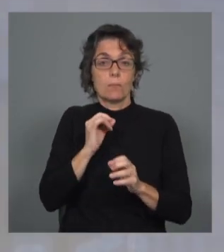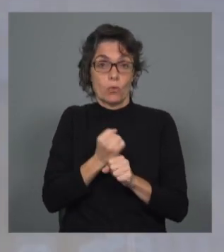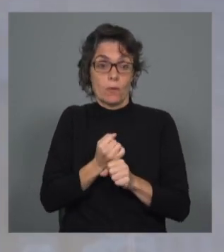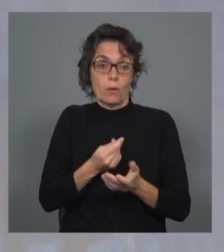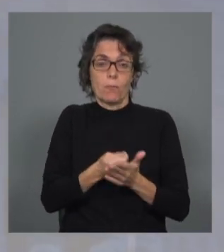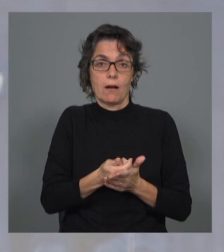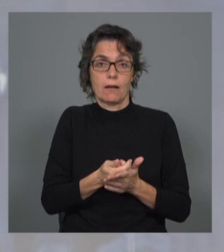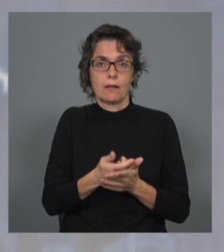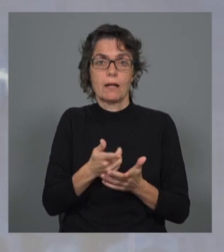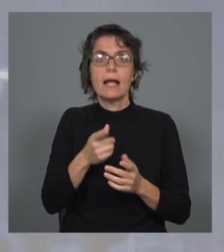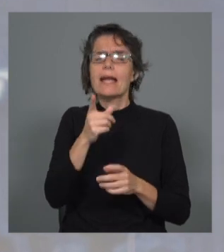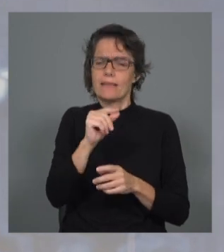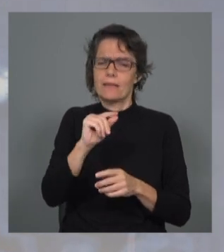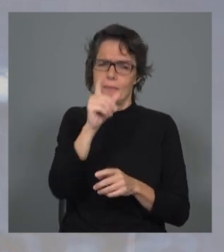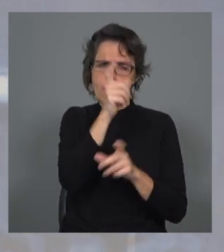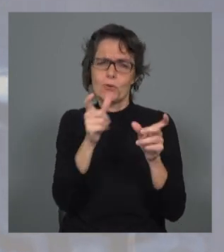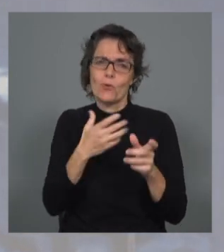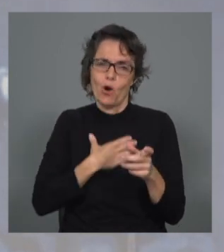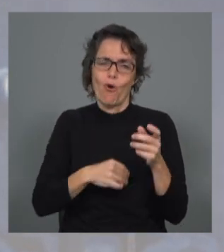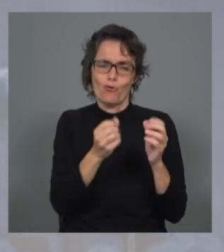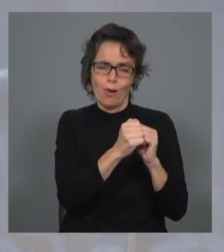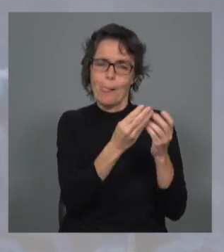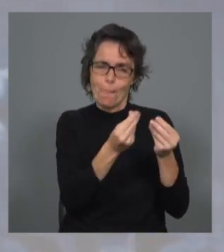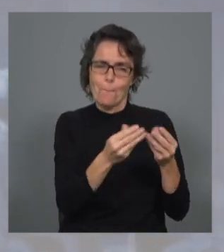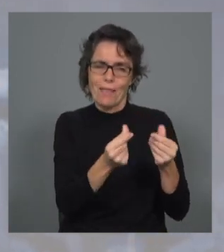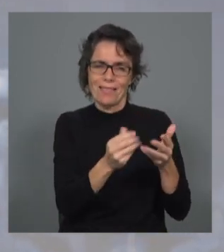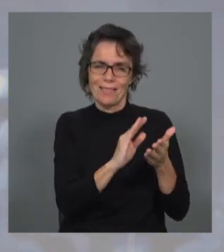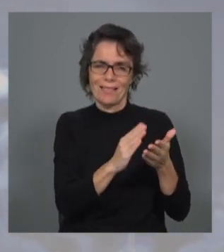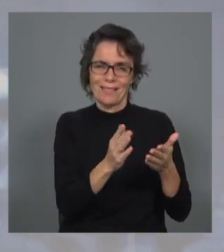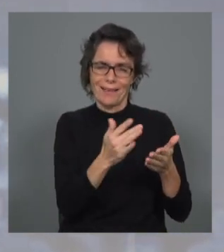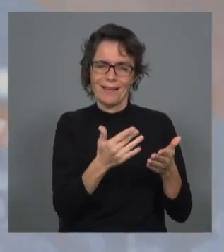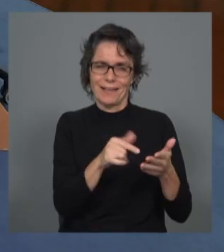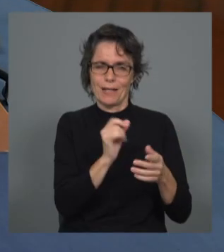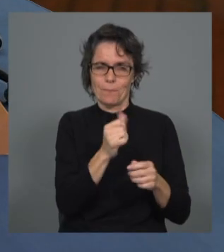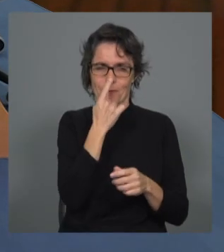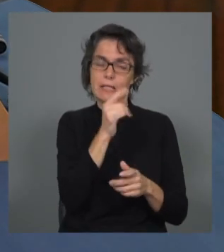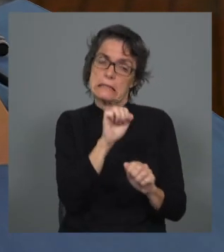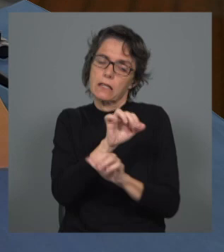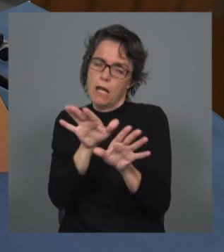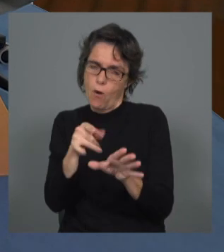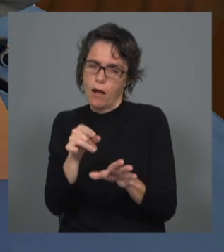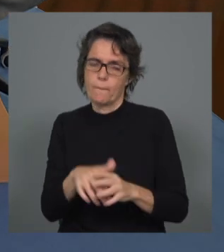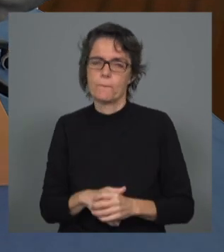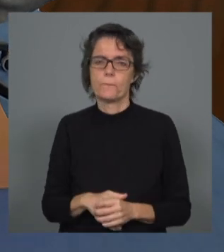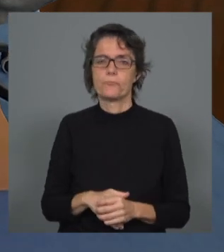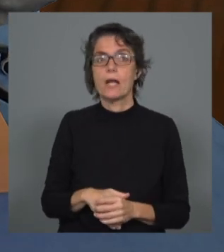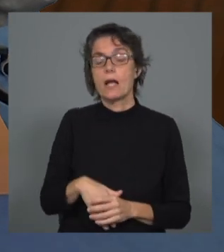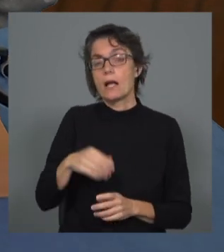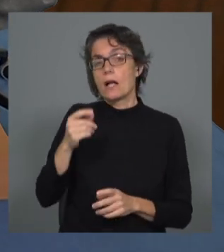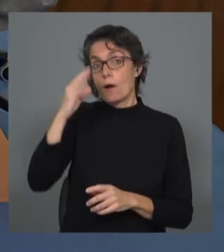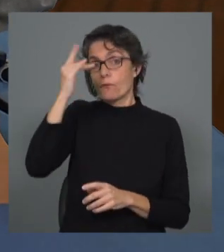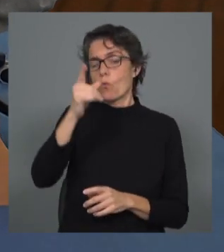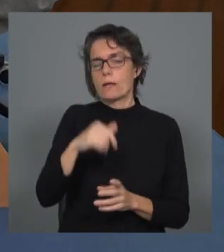papel e assim continuam. Como solucionar este problema, João Palmeiro? Eu costumo dizer que vamos entrar em 2022 com